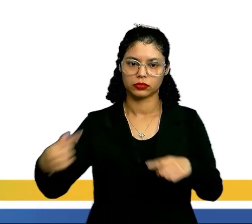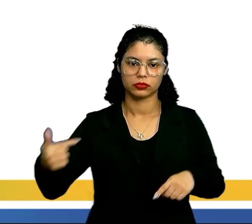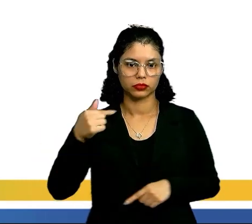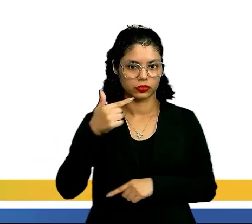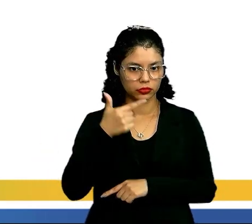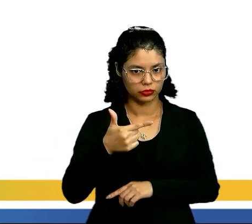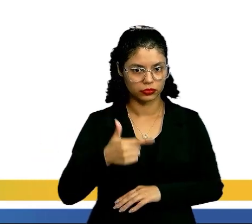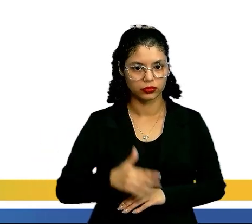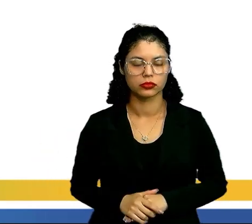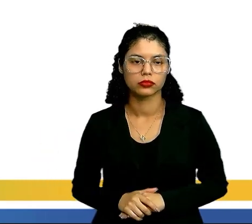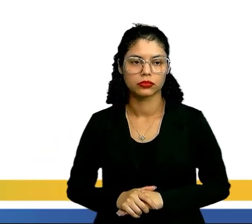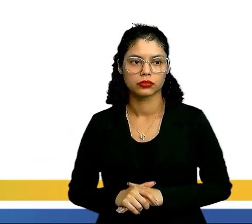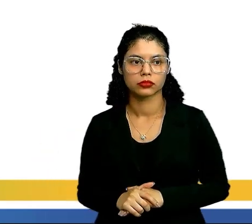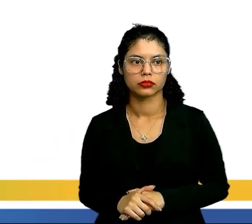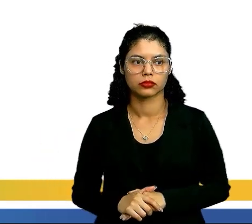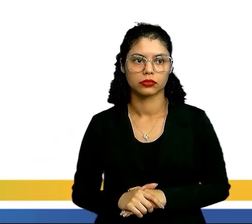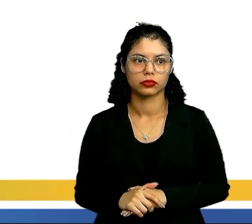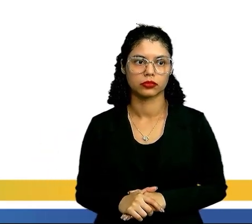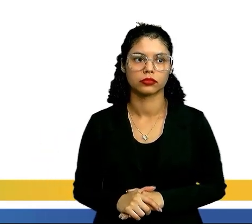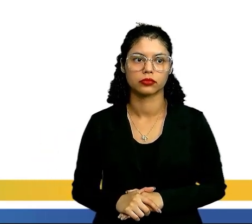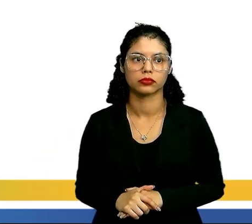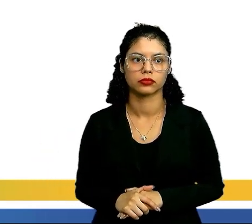página 72.